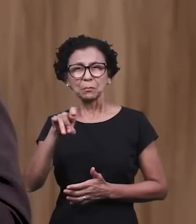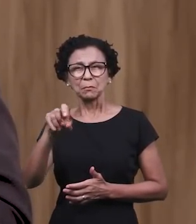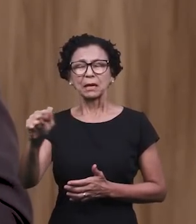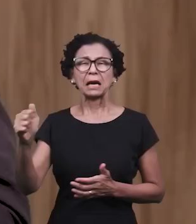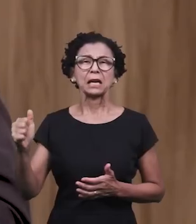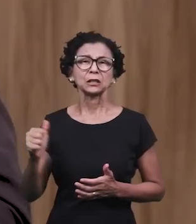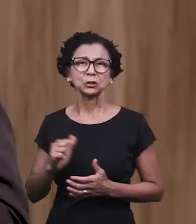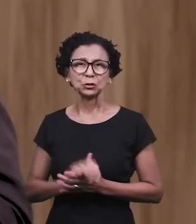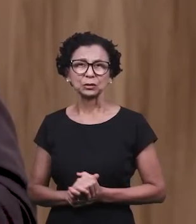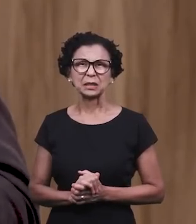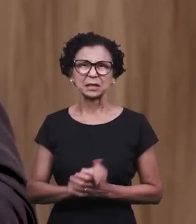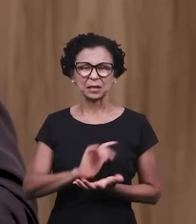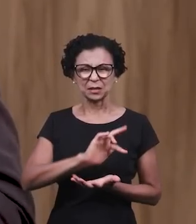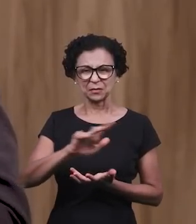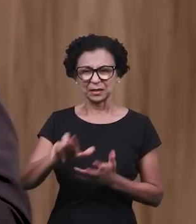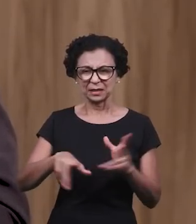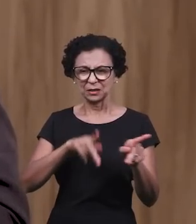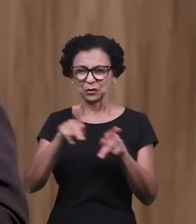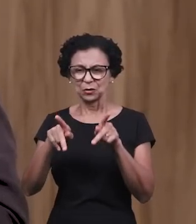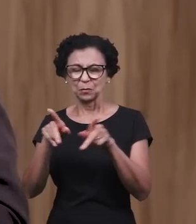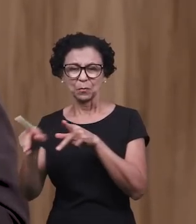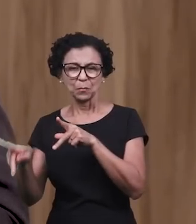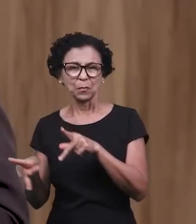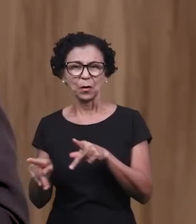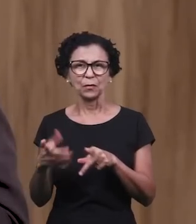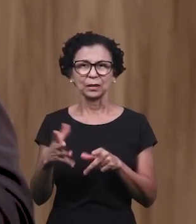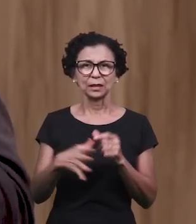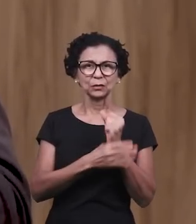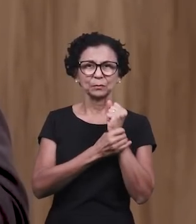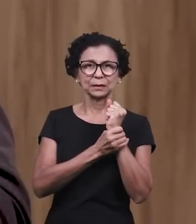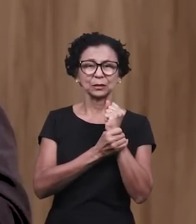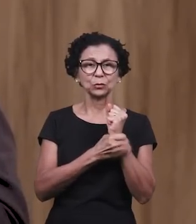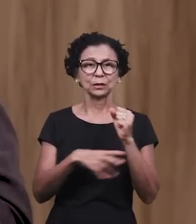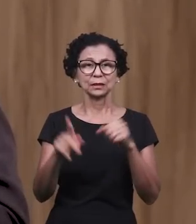palavra e ter gosto pela história.